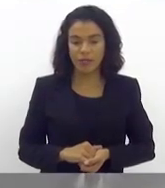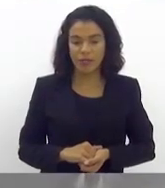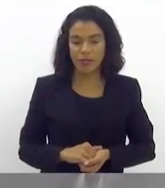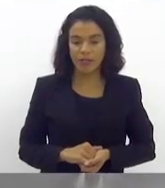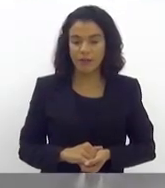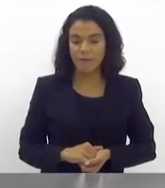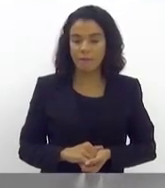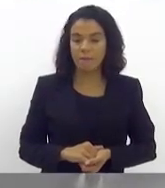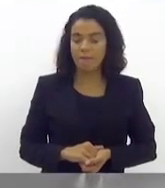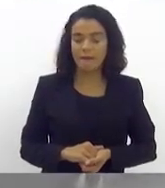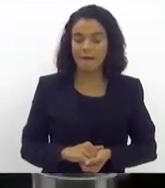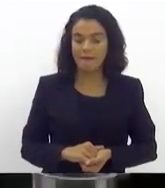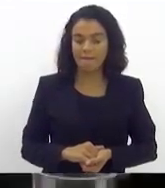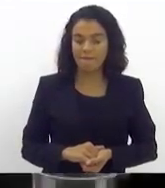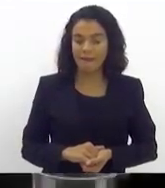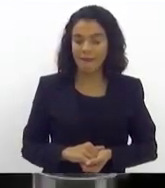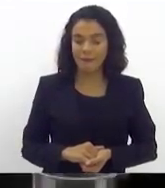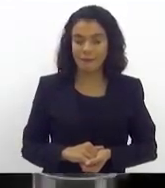Senhor presidente,